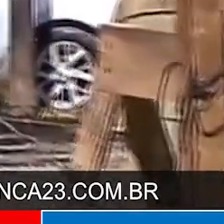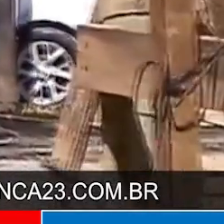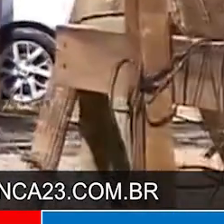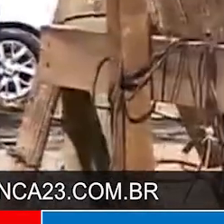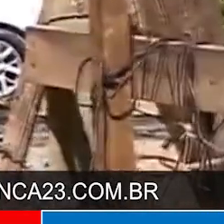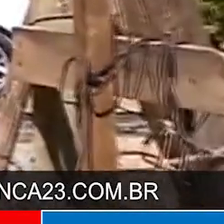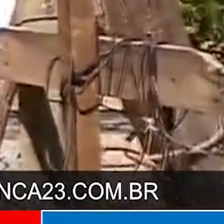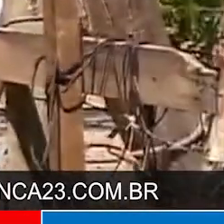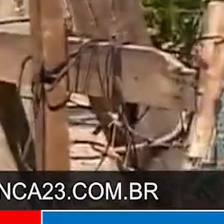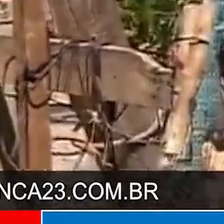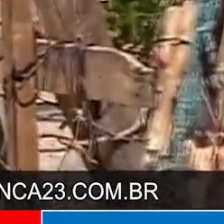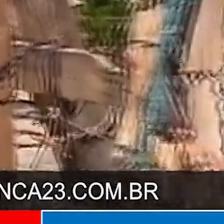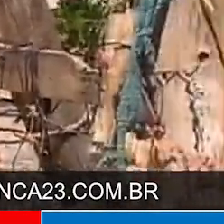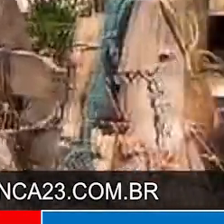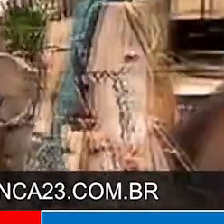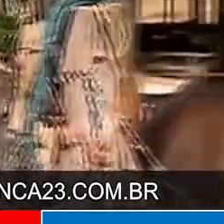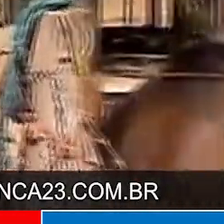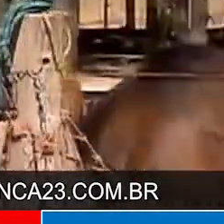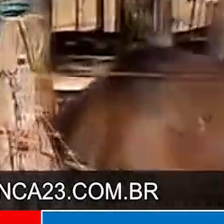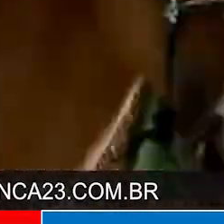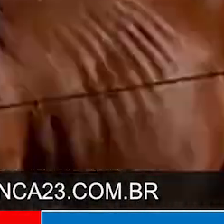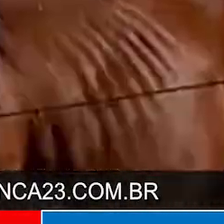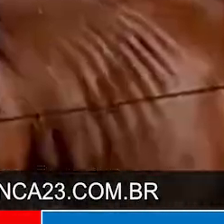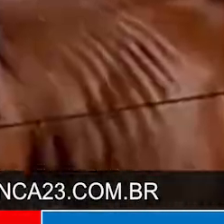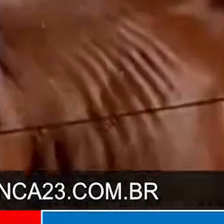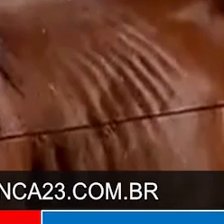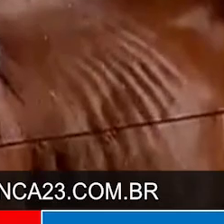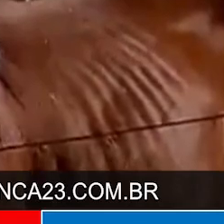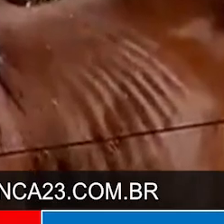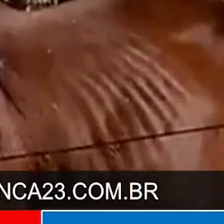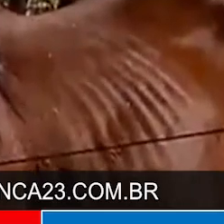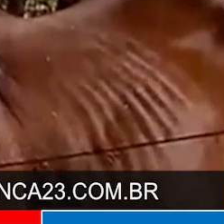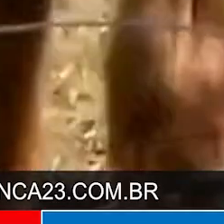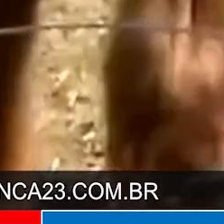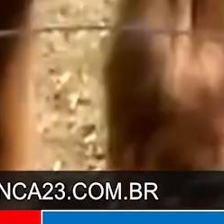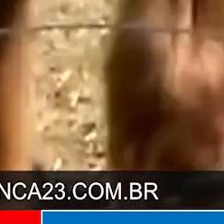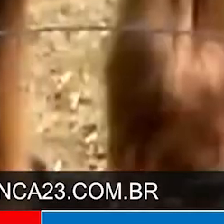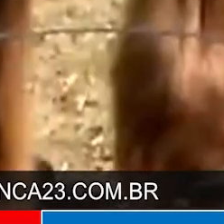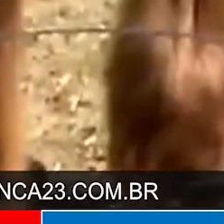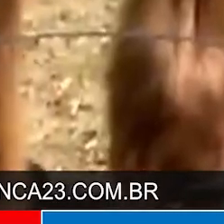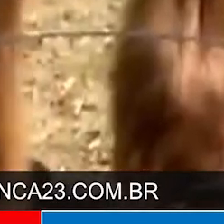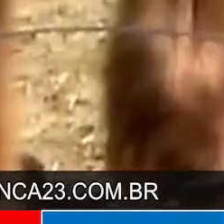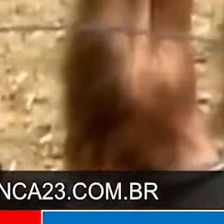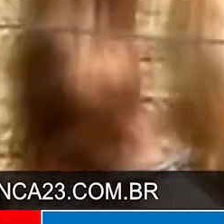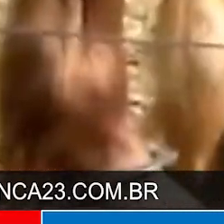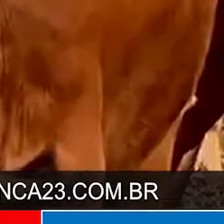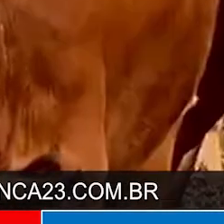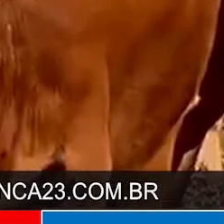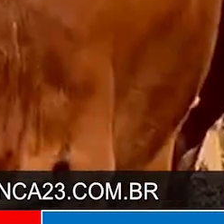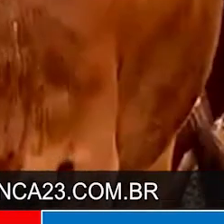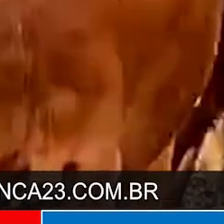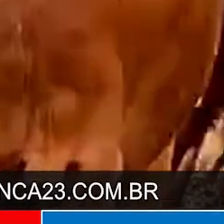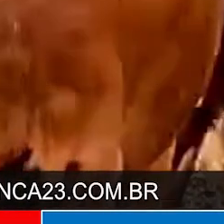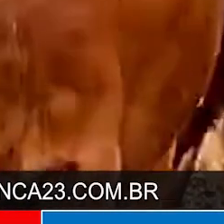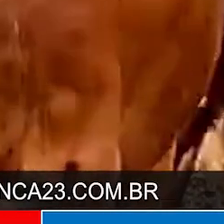um problema que vem chamando a atenção, tanto é que os especialistas têm feito alertas e é